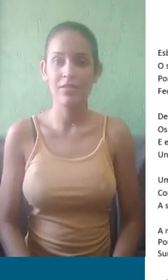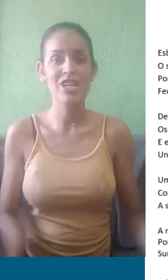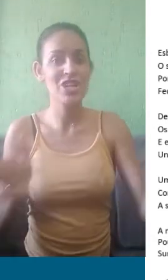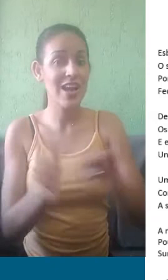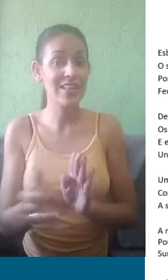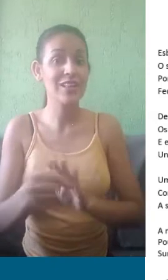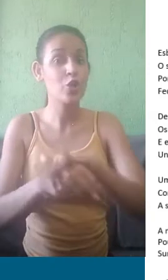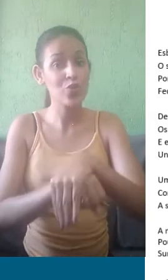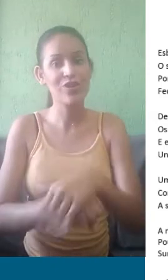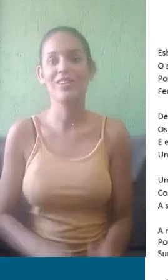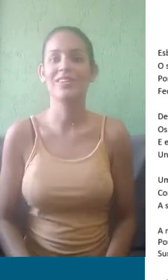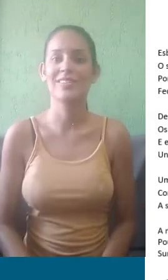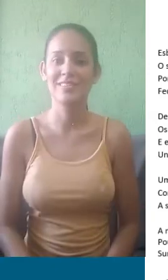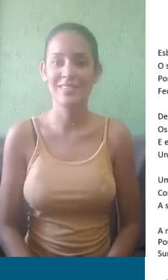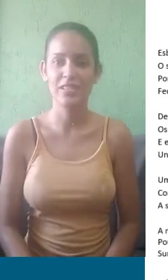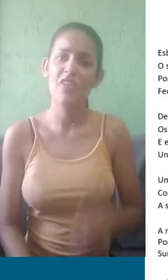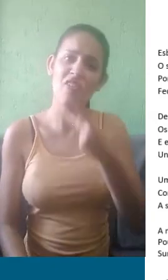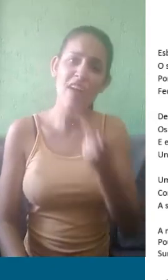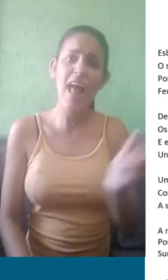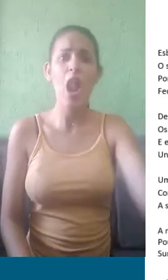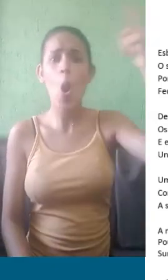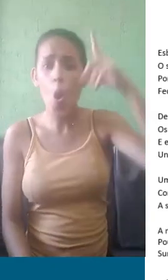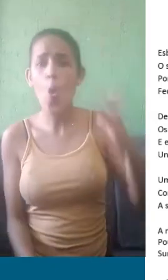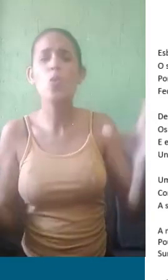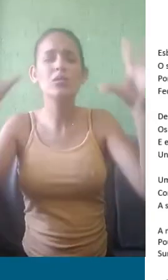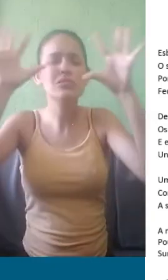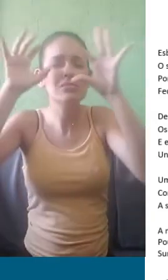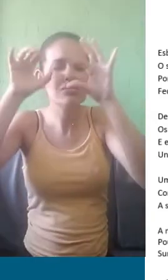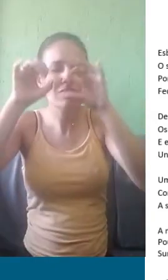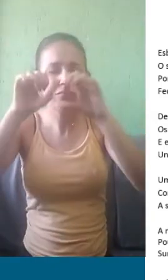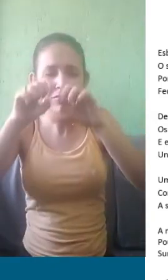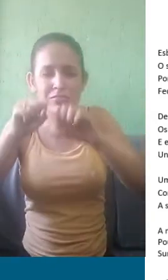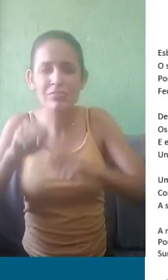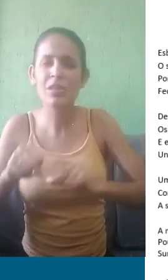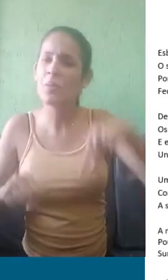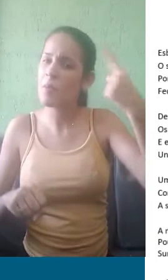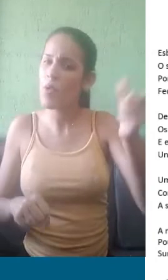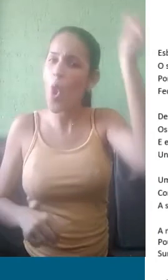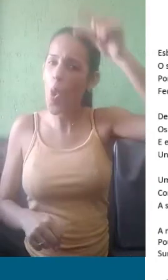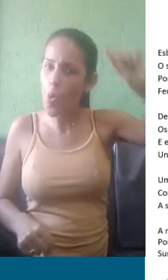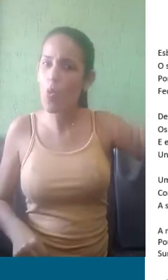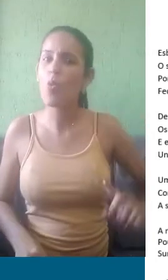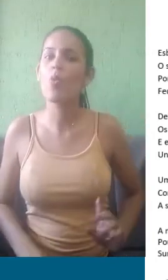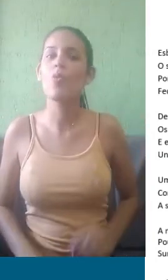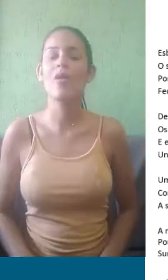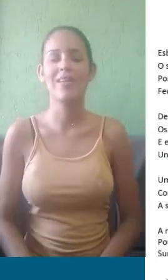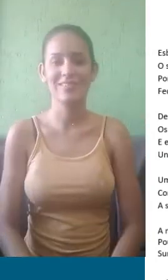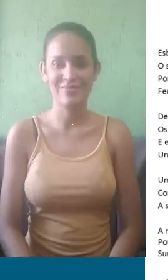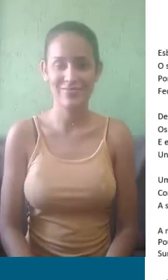o faz de uma forma muito objetiva, descritivista e imparcial. Traços tão